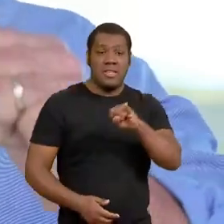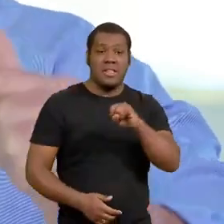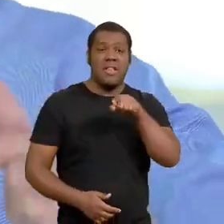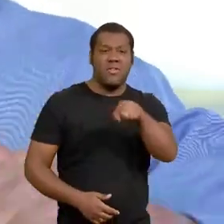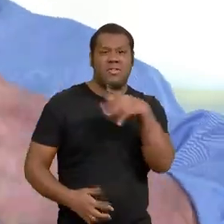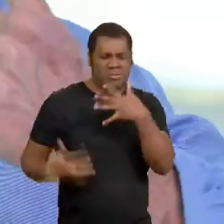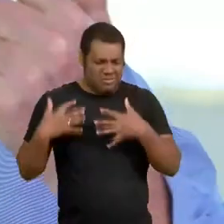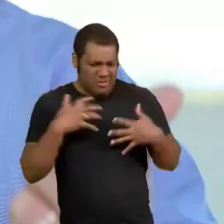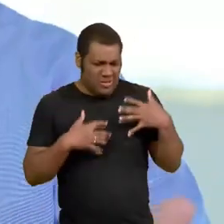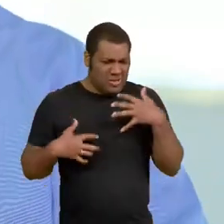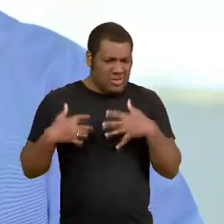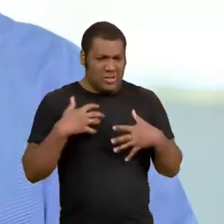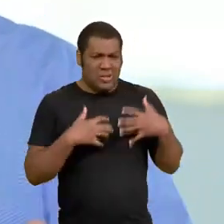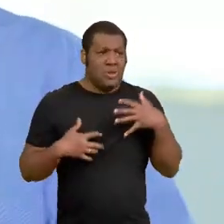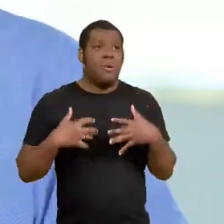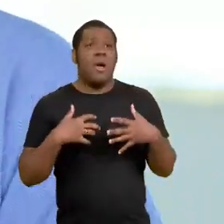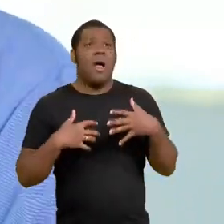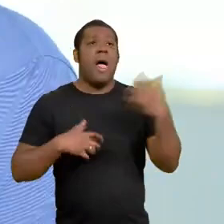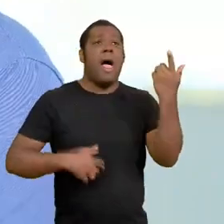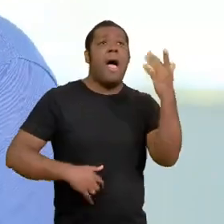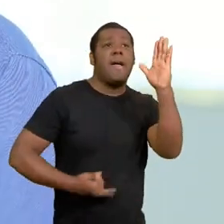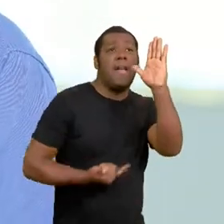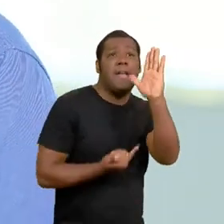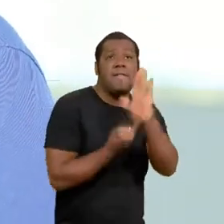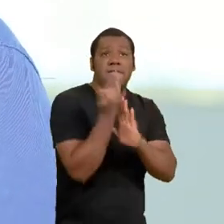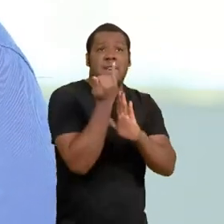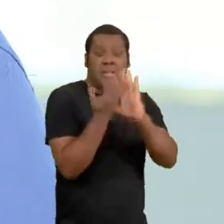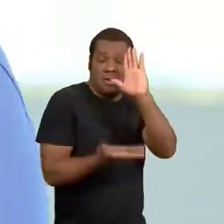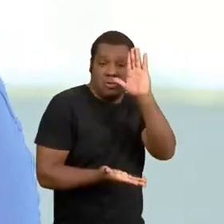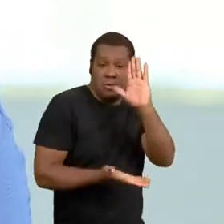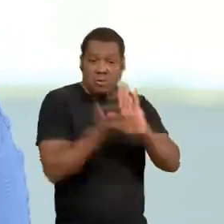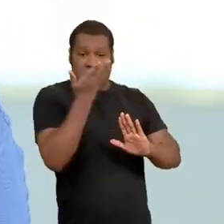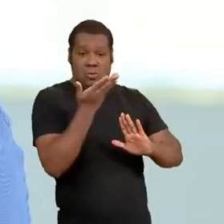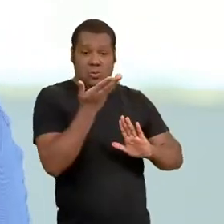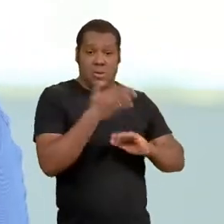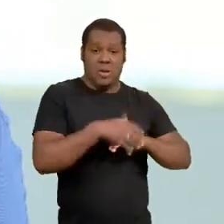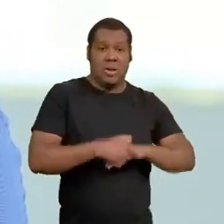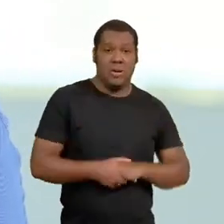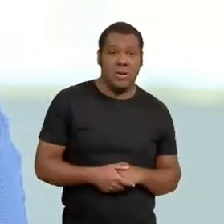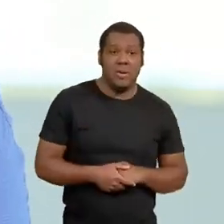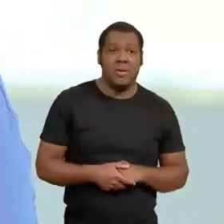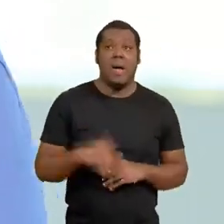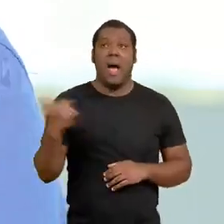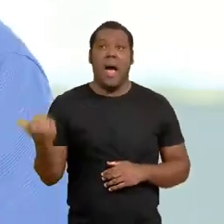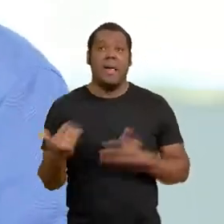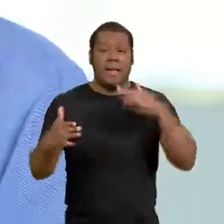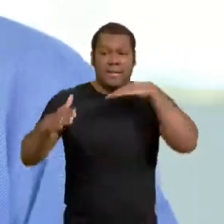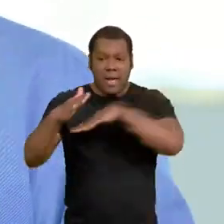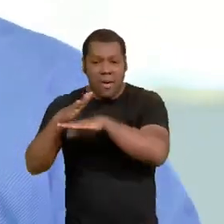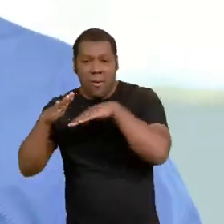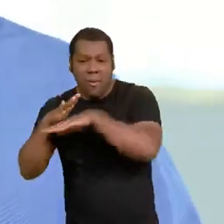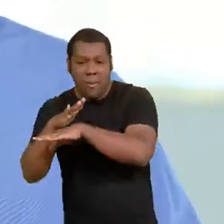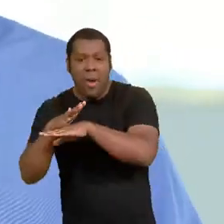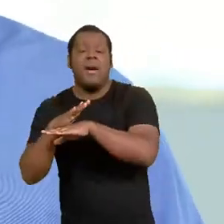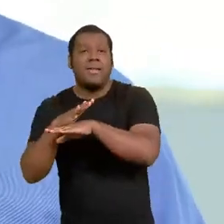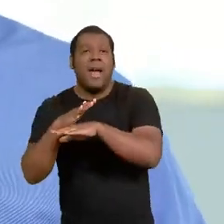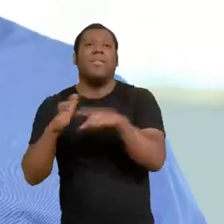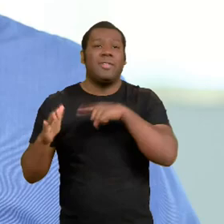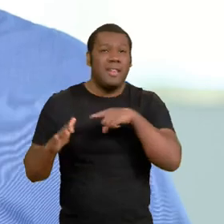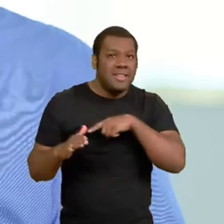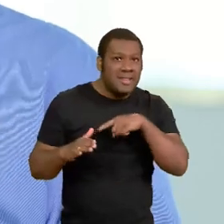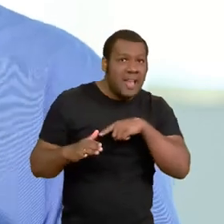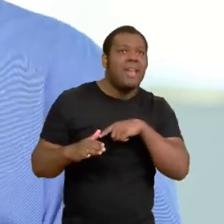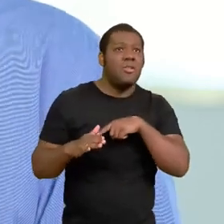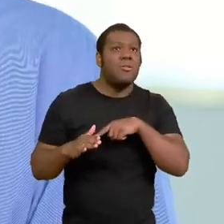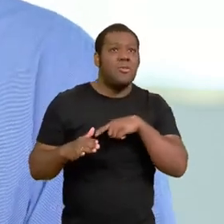produto começa a subir muito de preço, você coloca aquele mercado que está estocado no mercado para baratear. Uhum. Se o preço cai